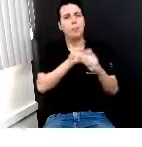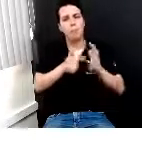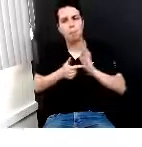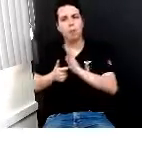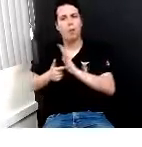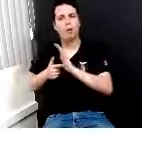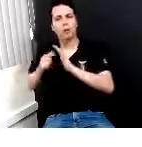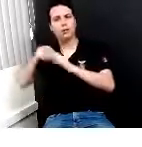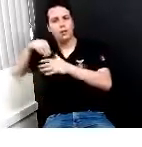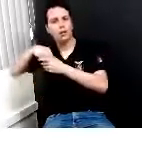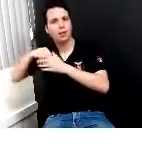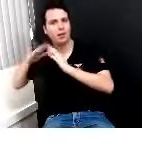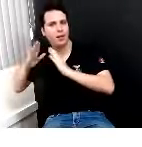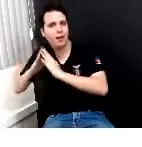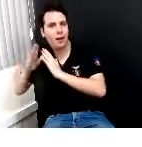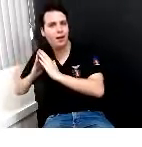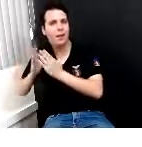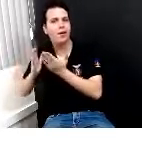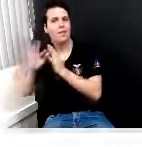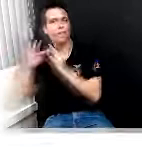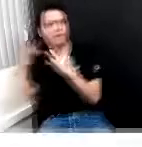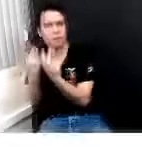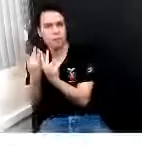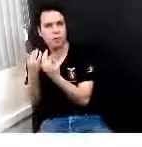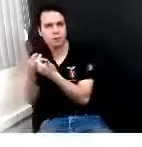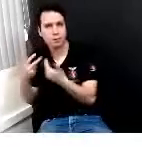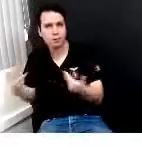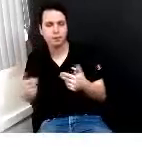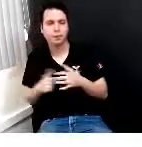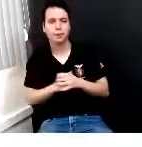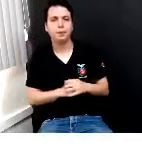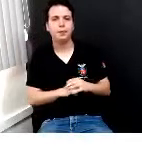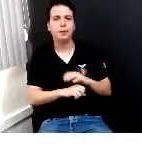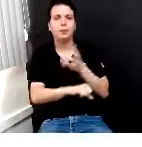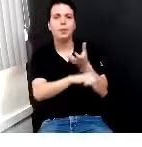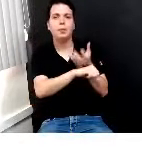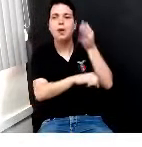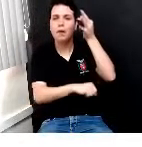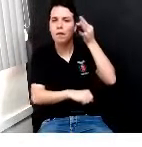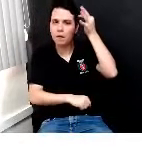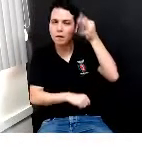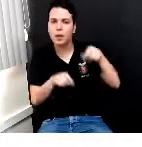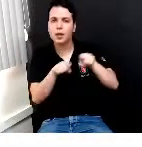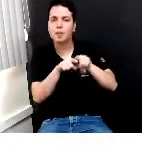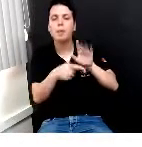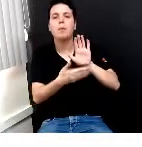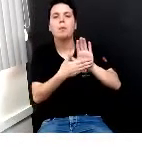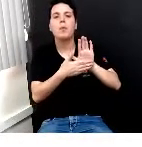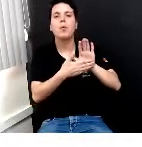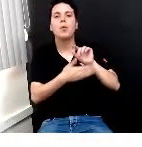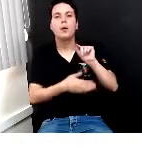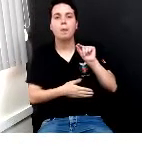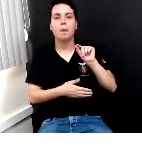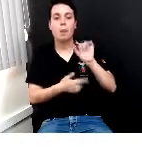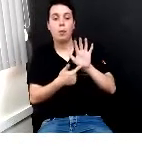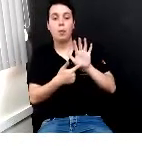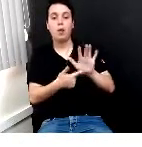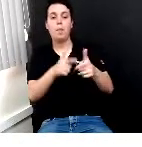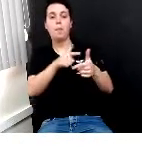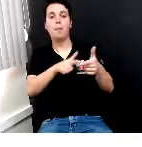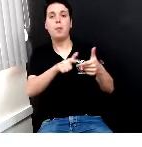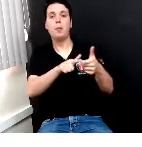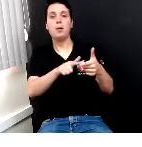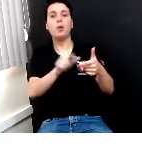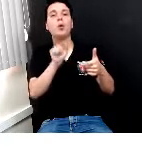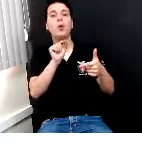suas ocupações, para as suas ações, etc. Em filosofia, nós propomos também a ideia de se problematizar as fontes